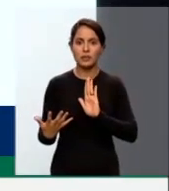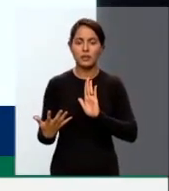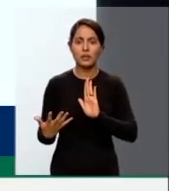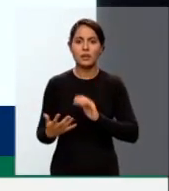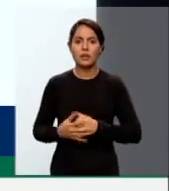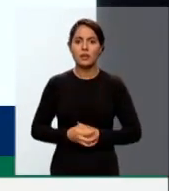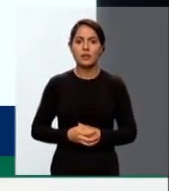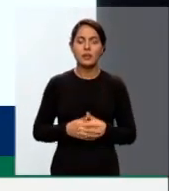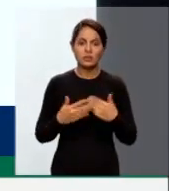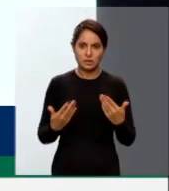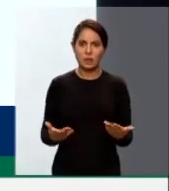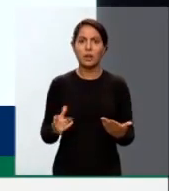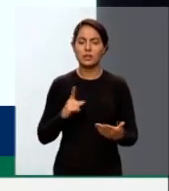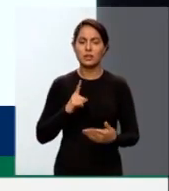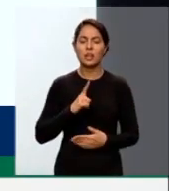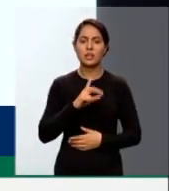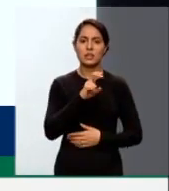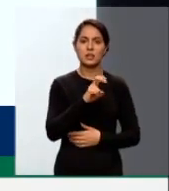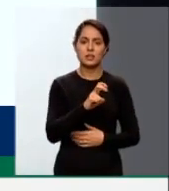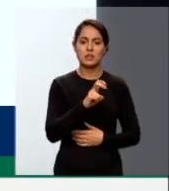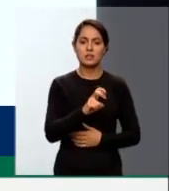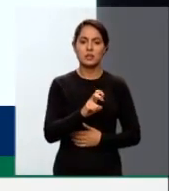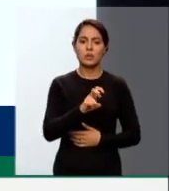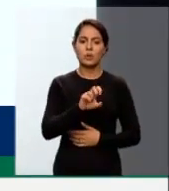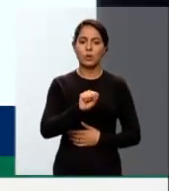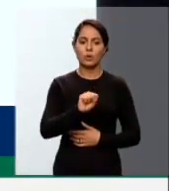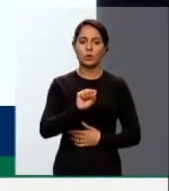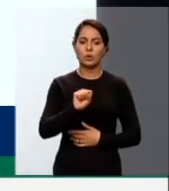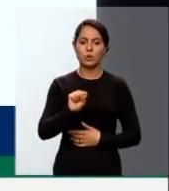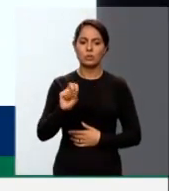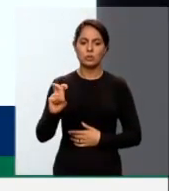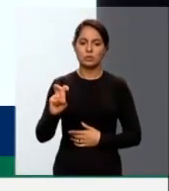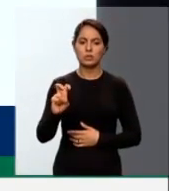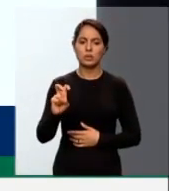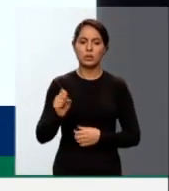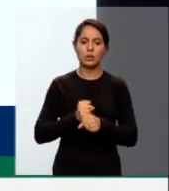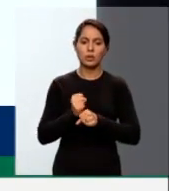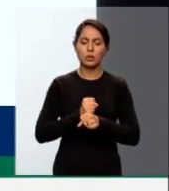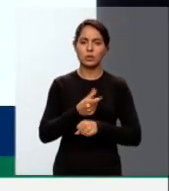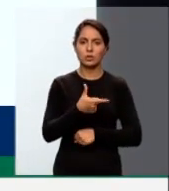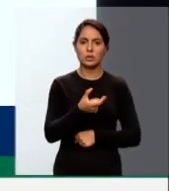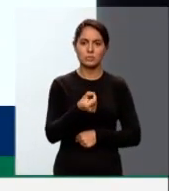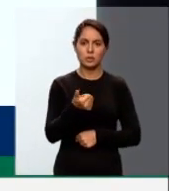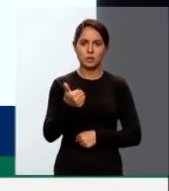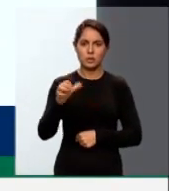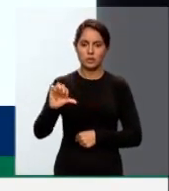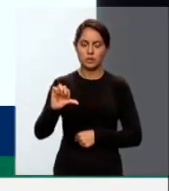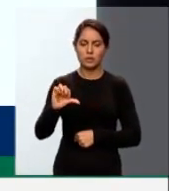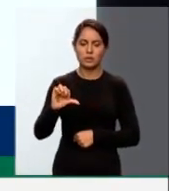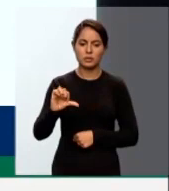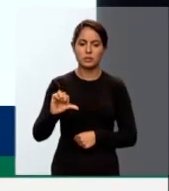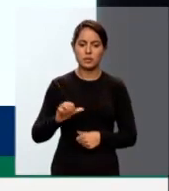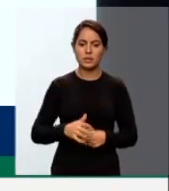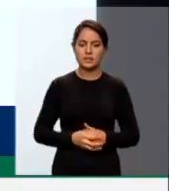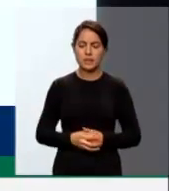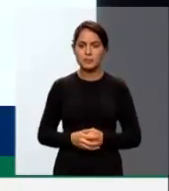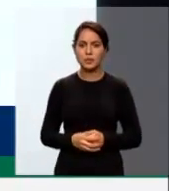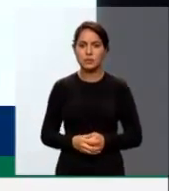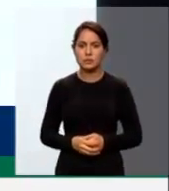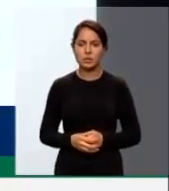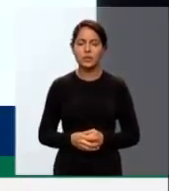PL 5885, de 2019, que cria uma série de mecanismos para